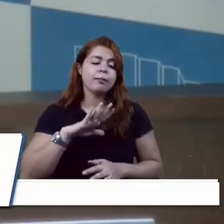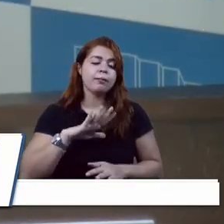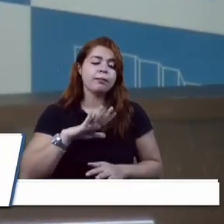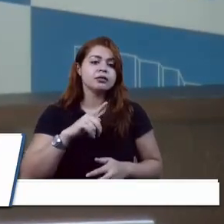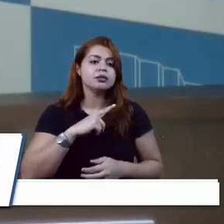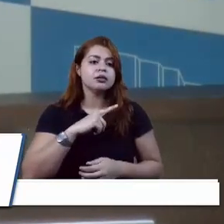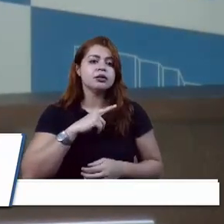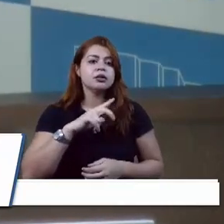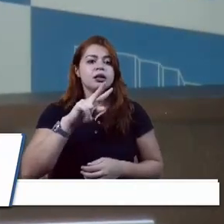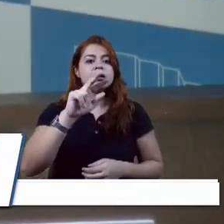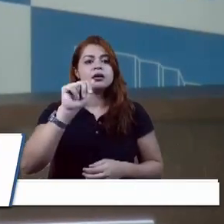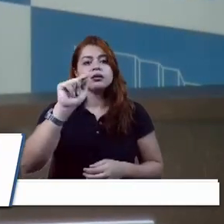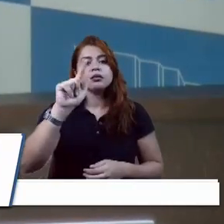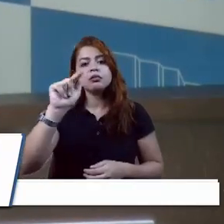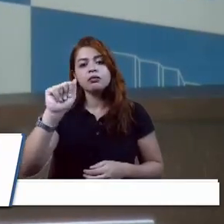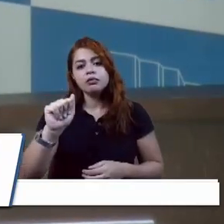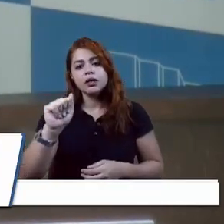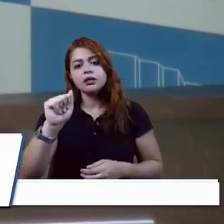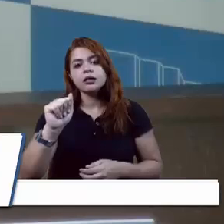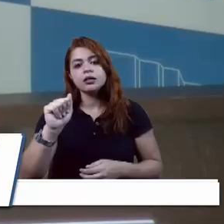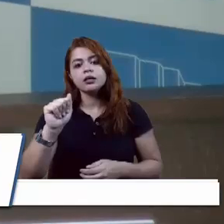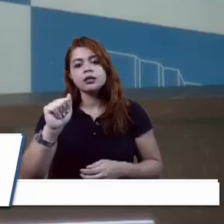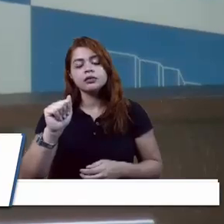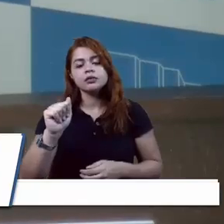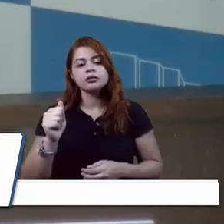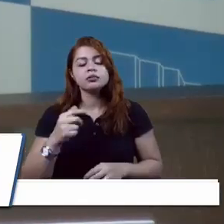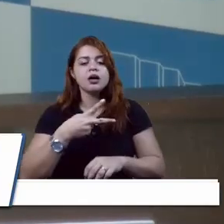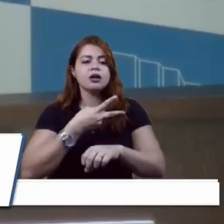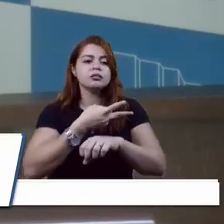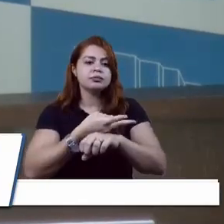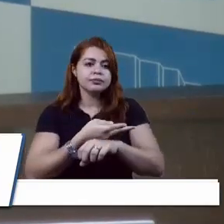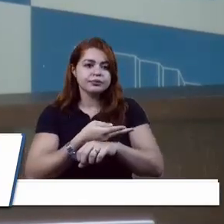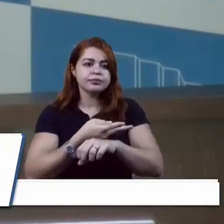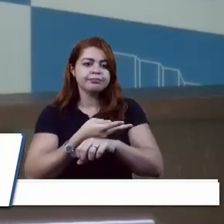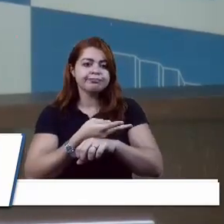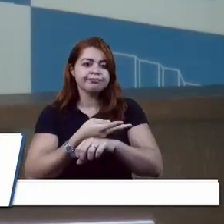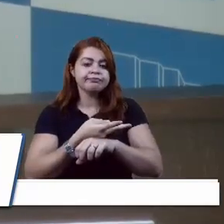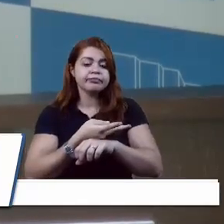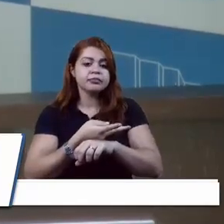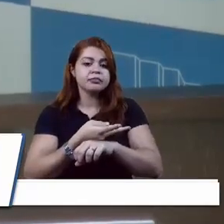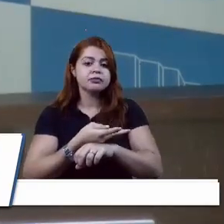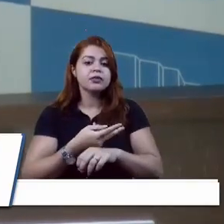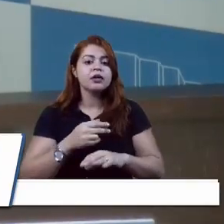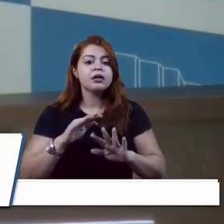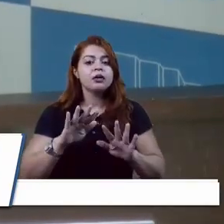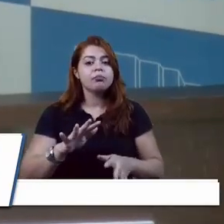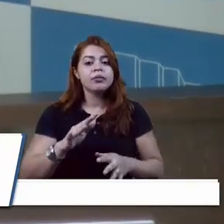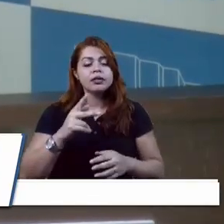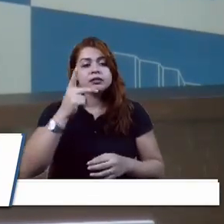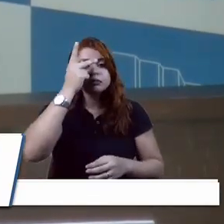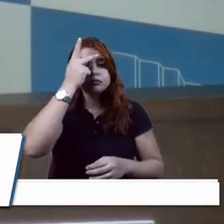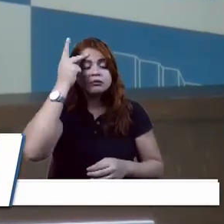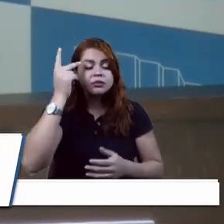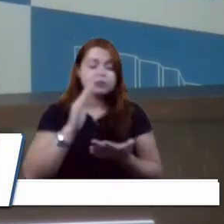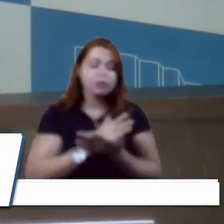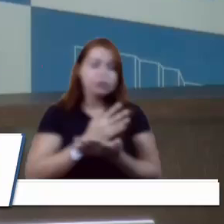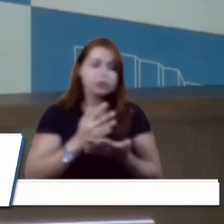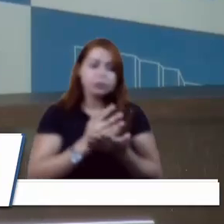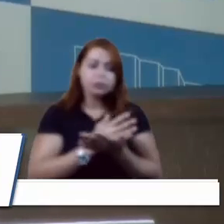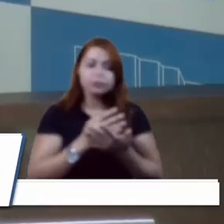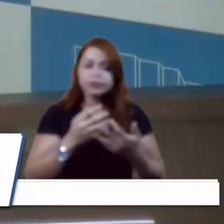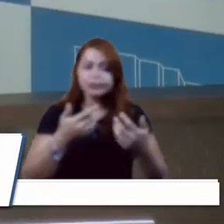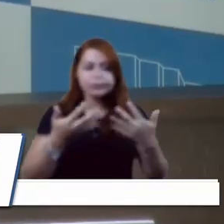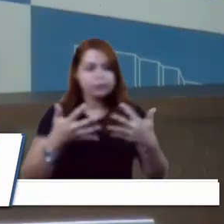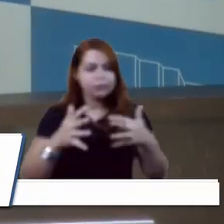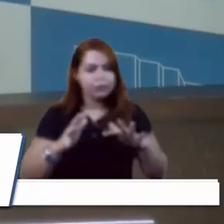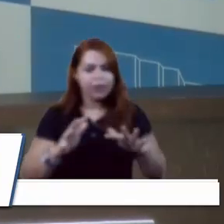munícipes estão tendo uma certa resistência em poder estar indo para outras cidades. Eu entendo essa dificuldade em